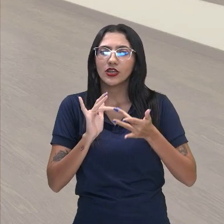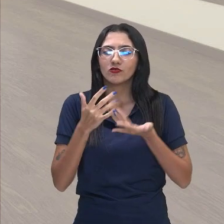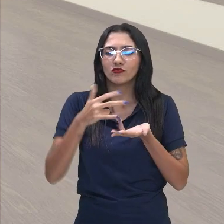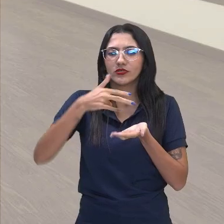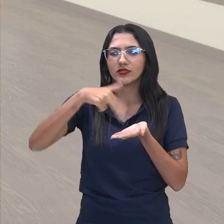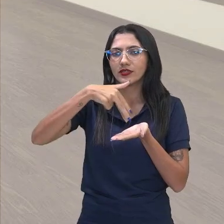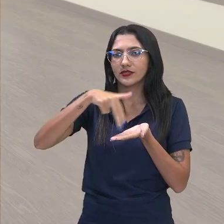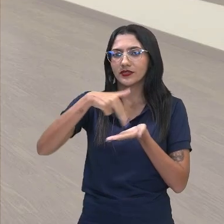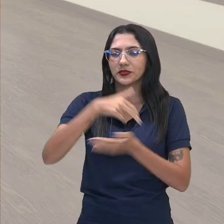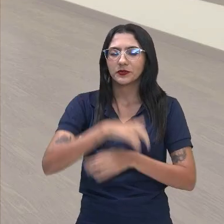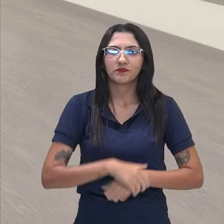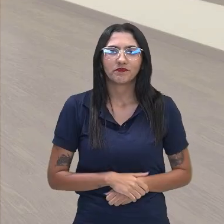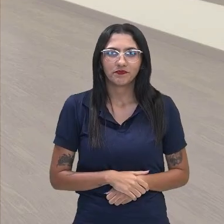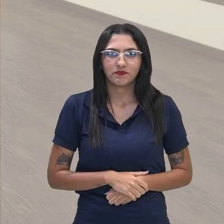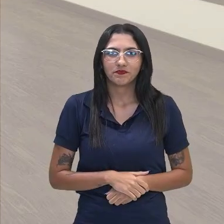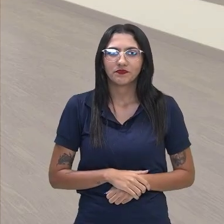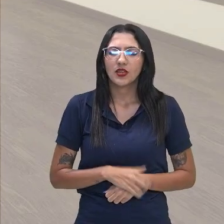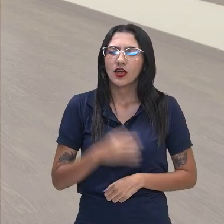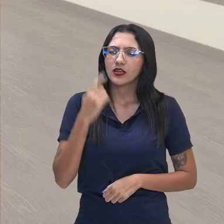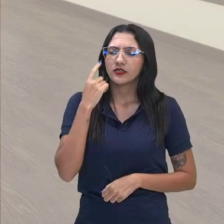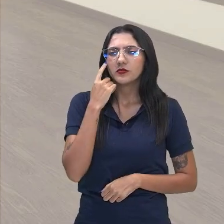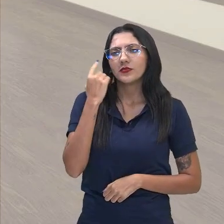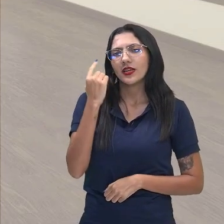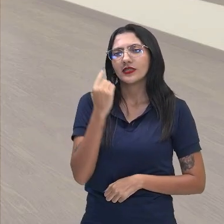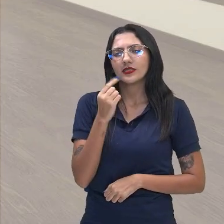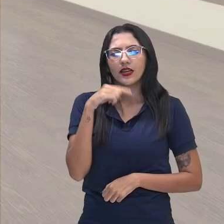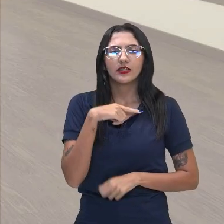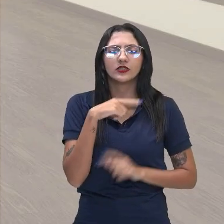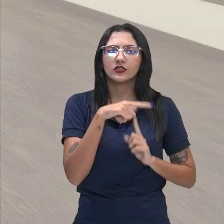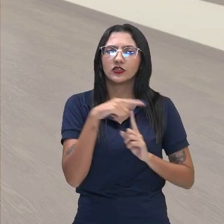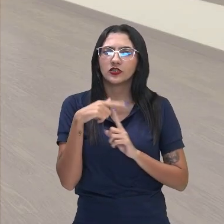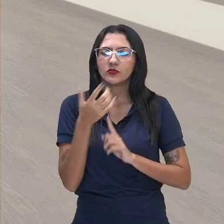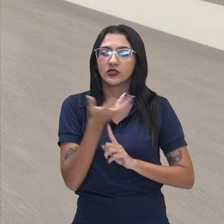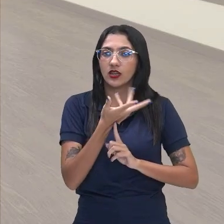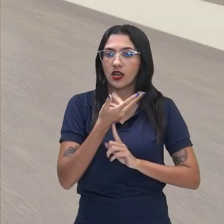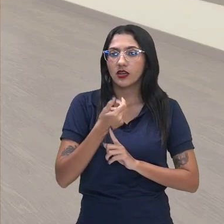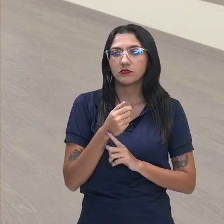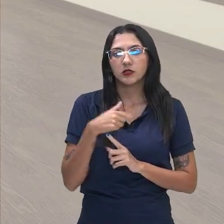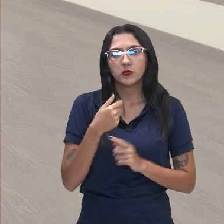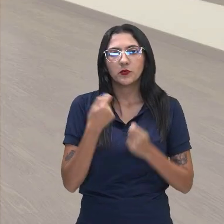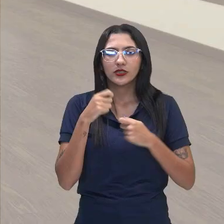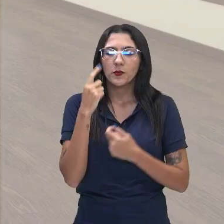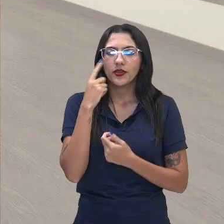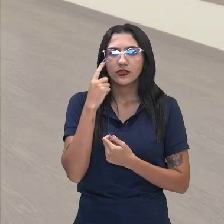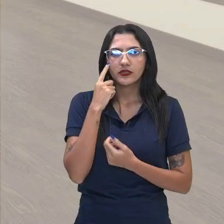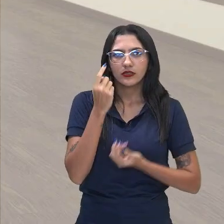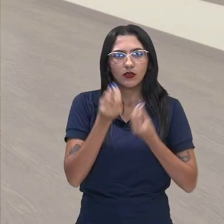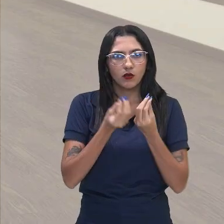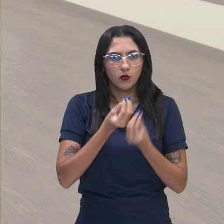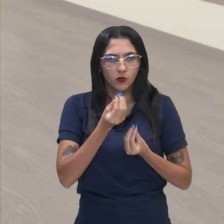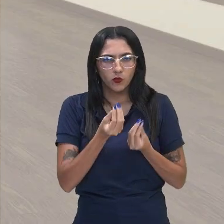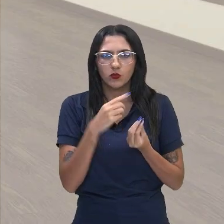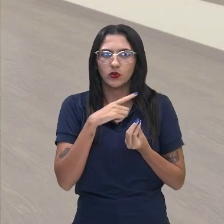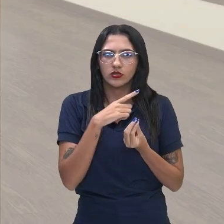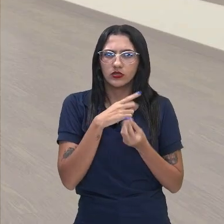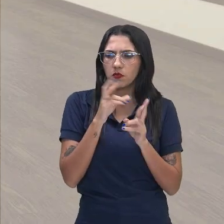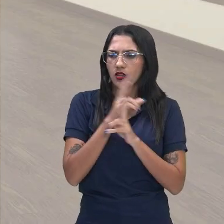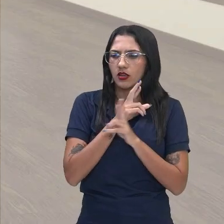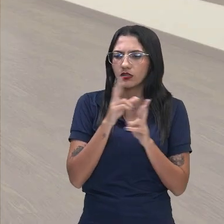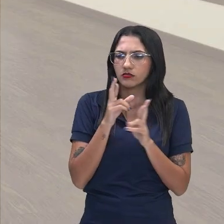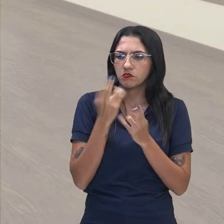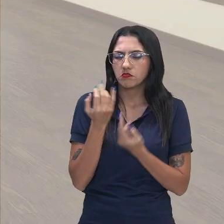Quando pensamos nessa arte, vamos pensar que ela vai trazer tudo aquilo que muitas das